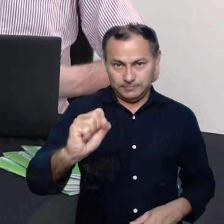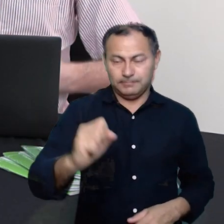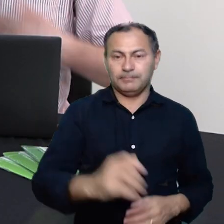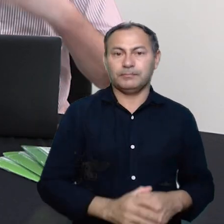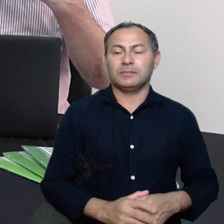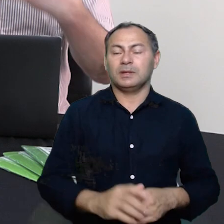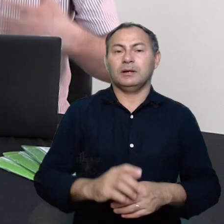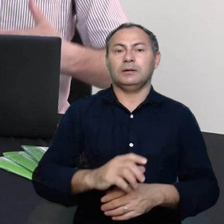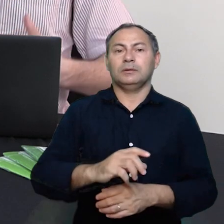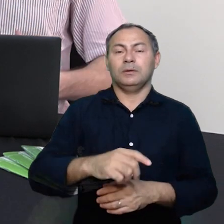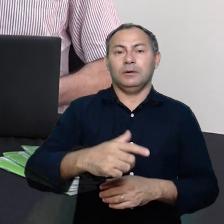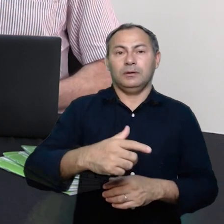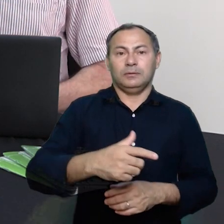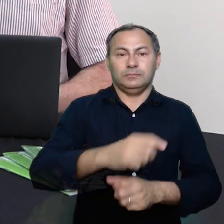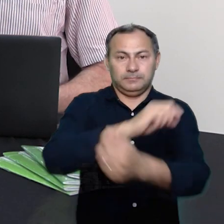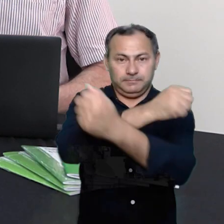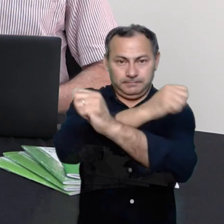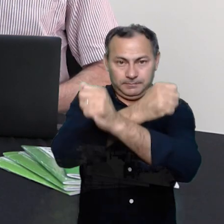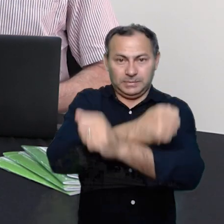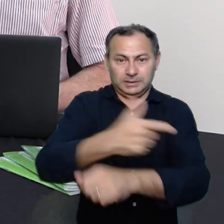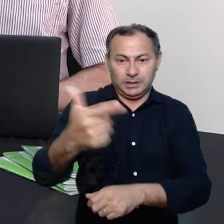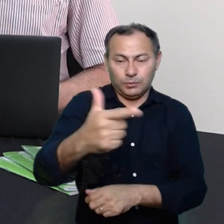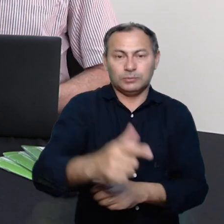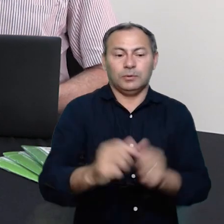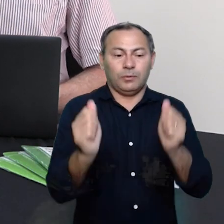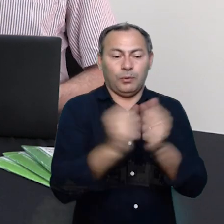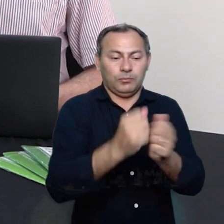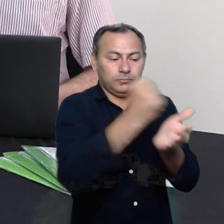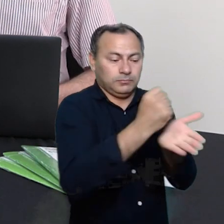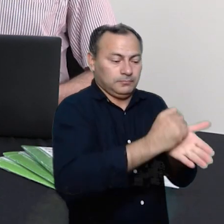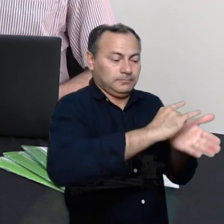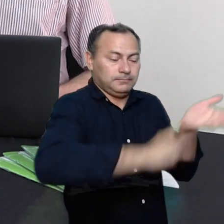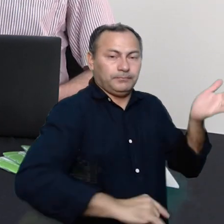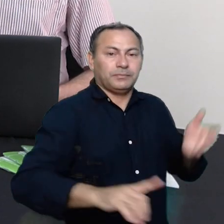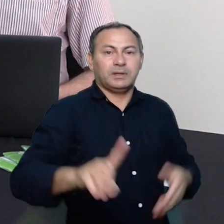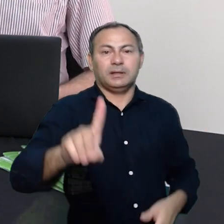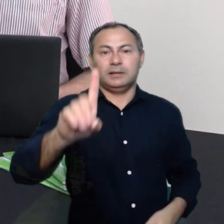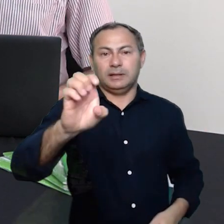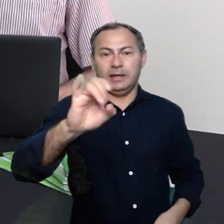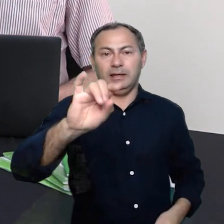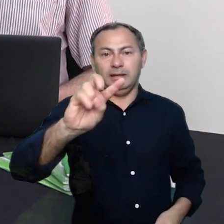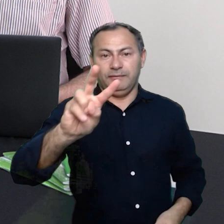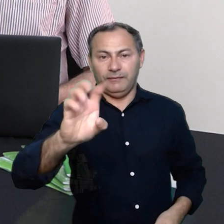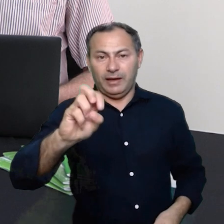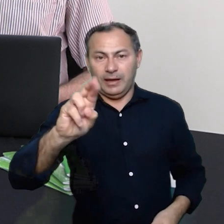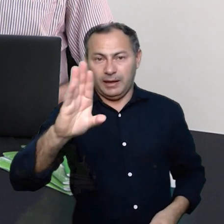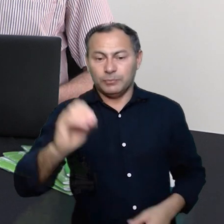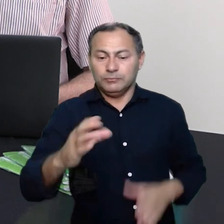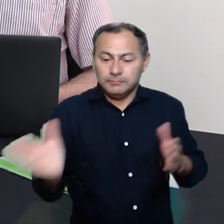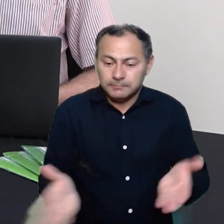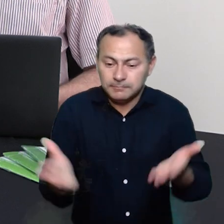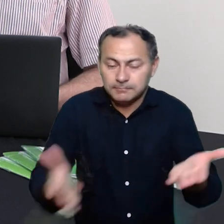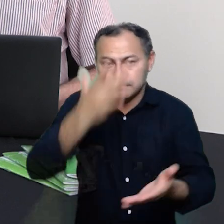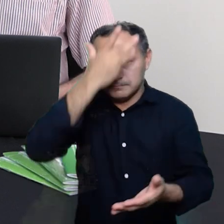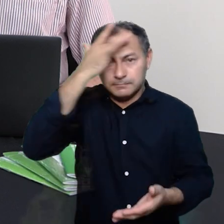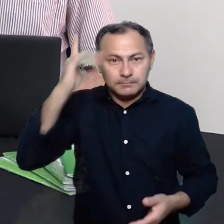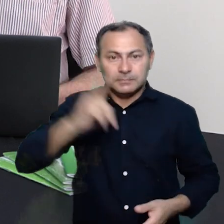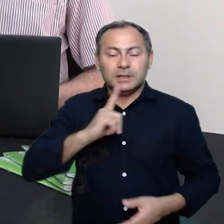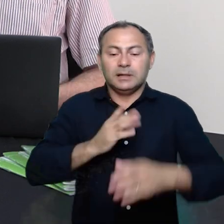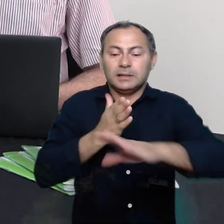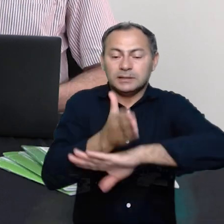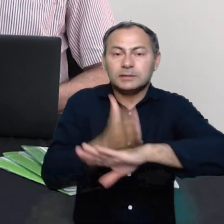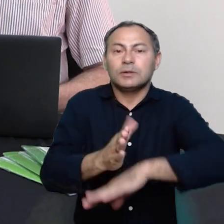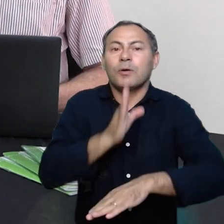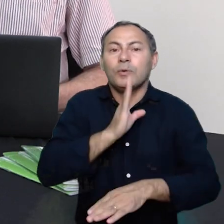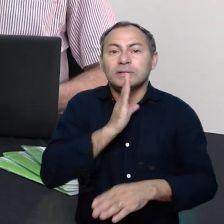do Vaticano II, com a Dei Verbum, se incentivou para que as pessoas também pudessem ter esse